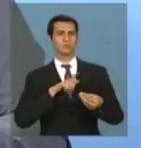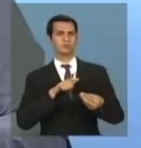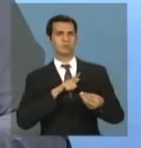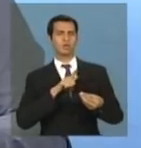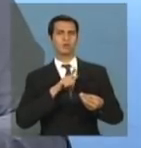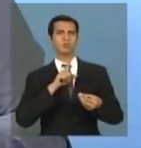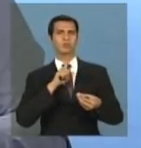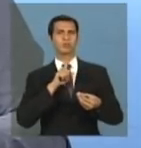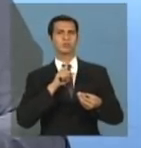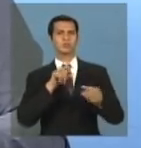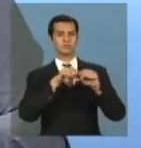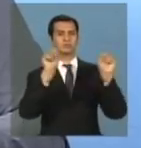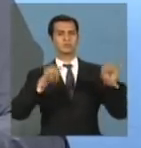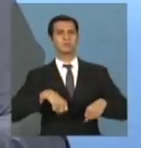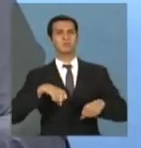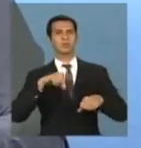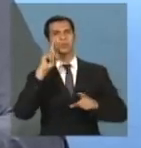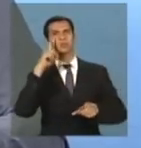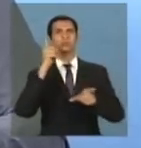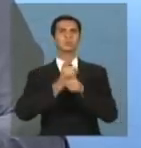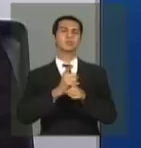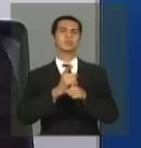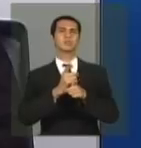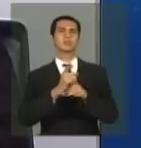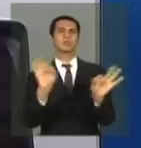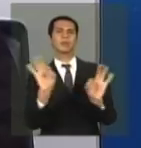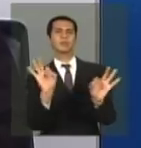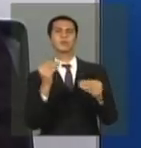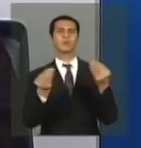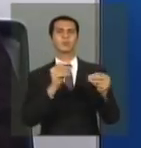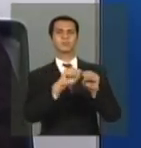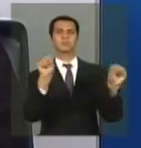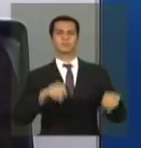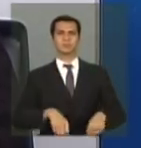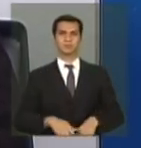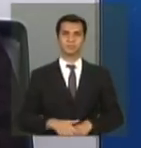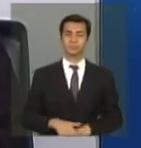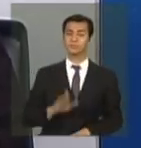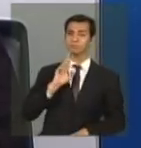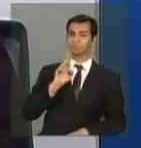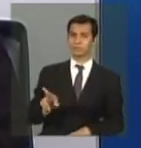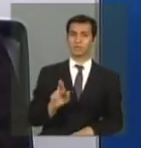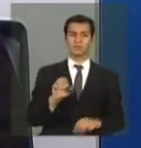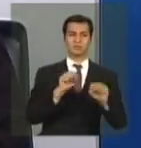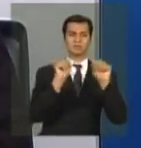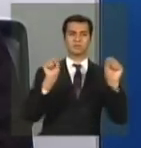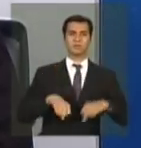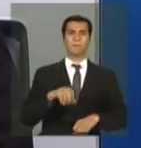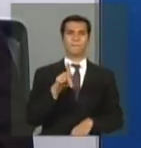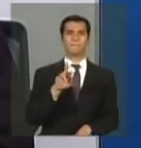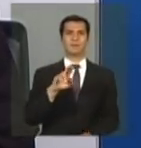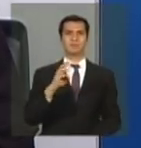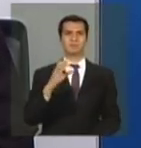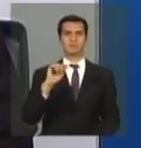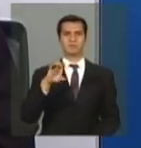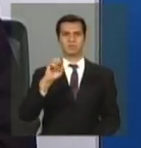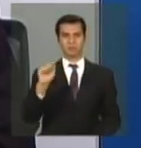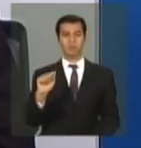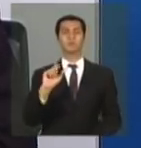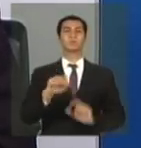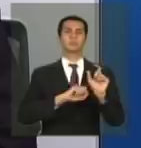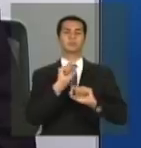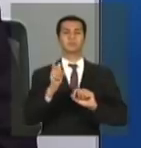na primeira pergunta, mas seria bom dar uma reforçada. Sim, o sistema presença, ele traz detalhadamente